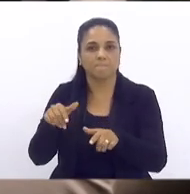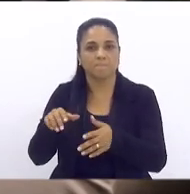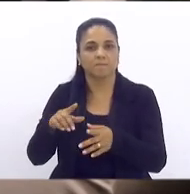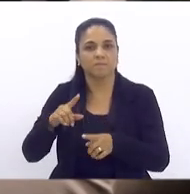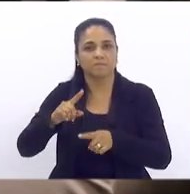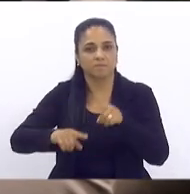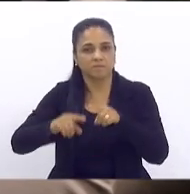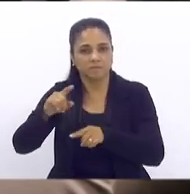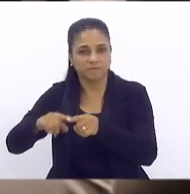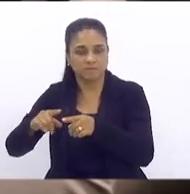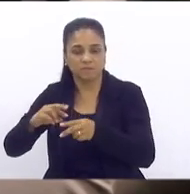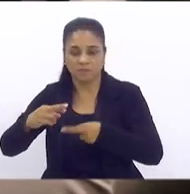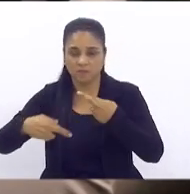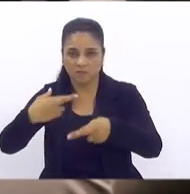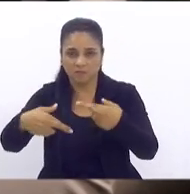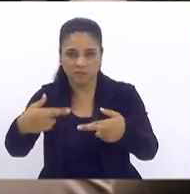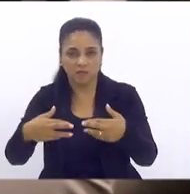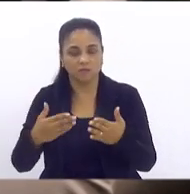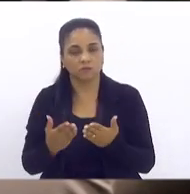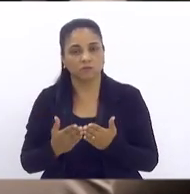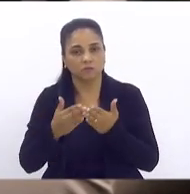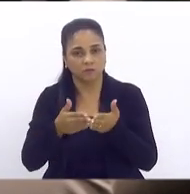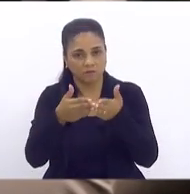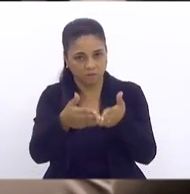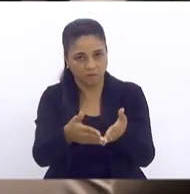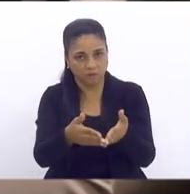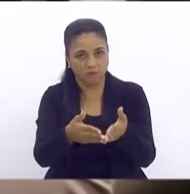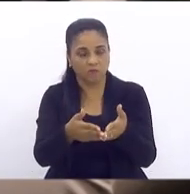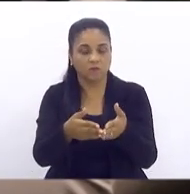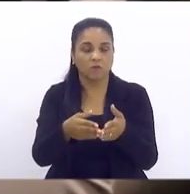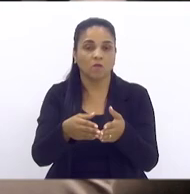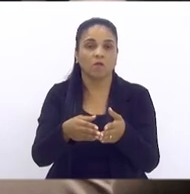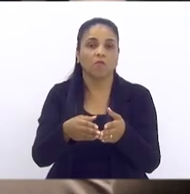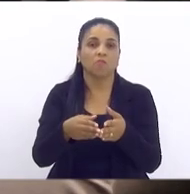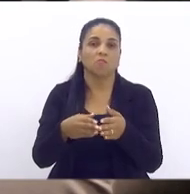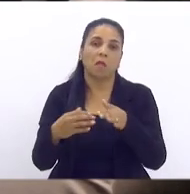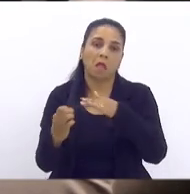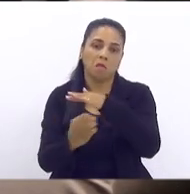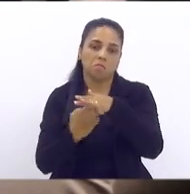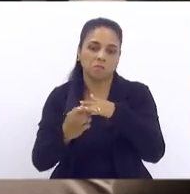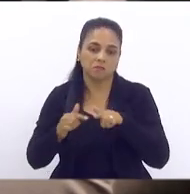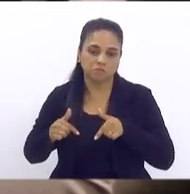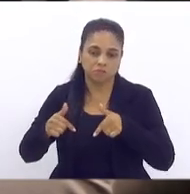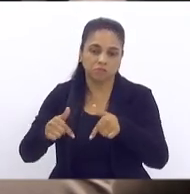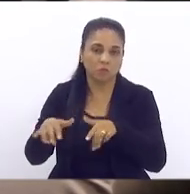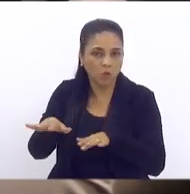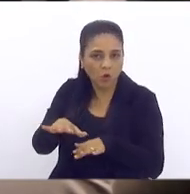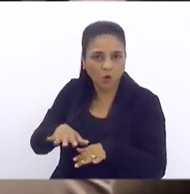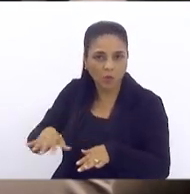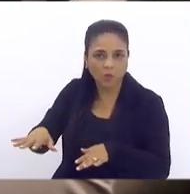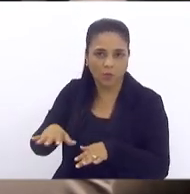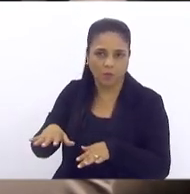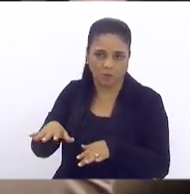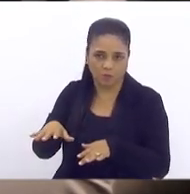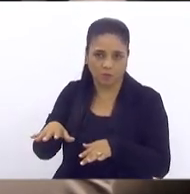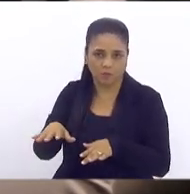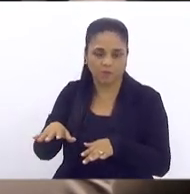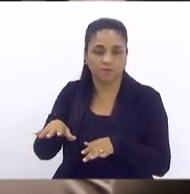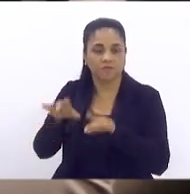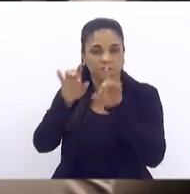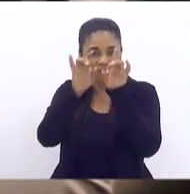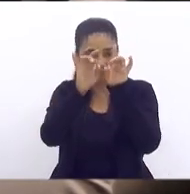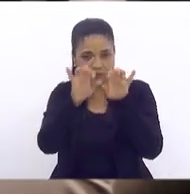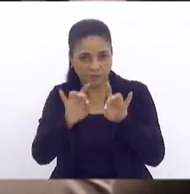instalações de reciclagem do navio, a que estiverem operando dentro da jurisdição daquela parte, como especificado